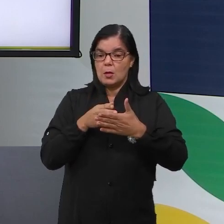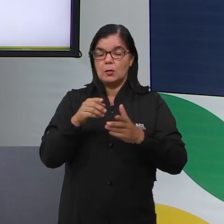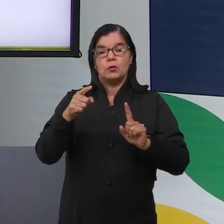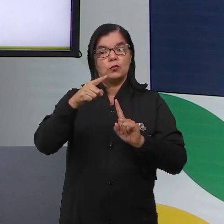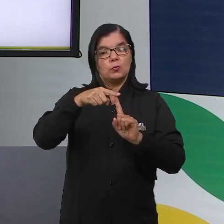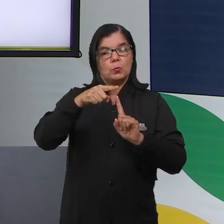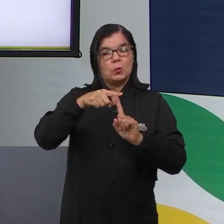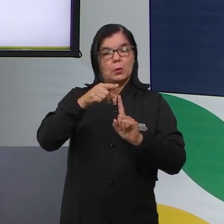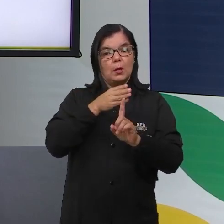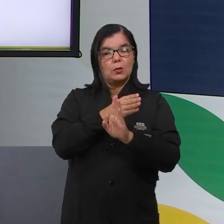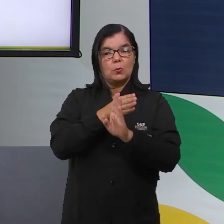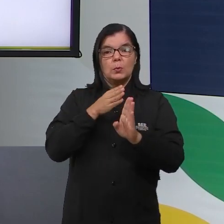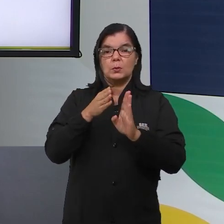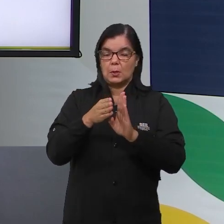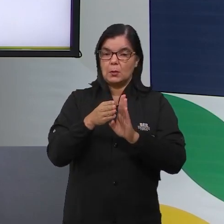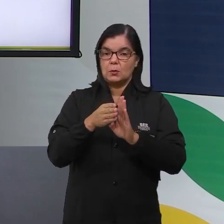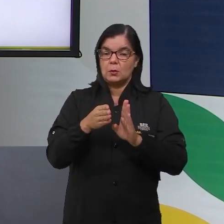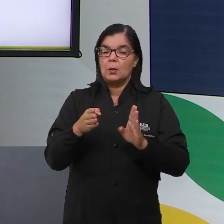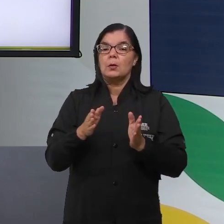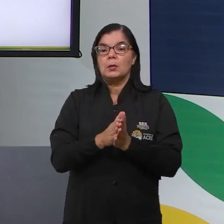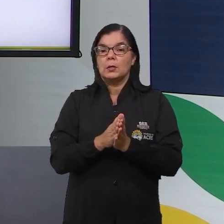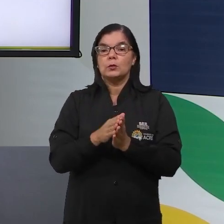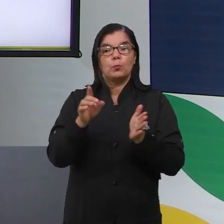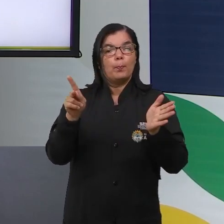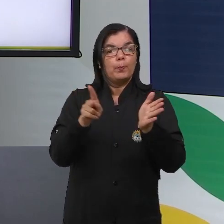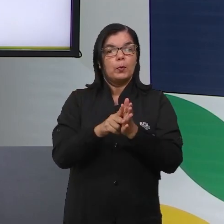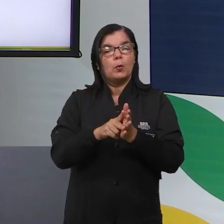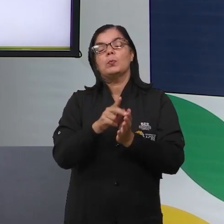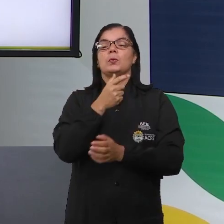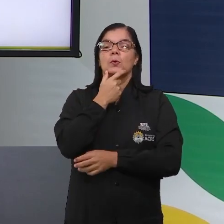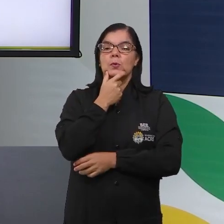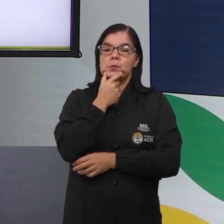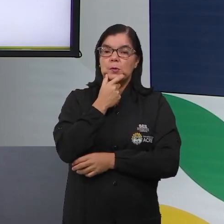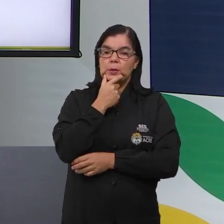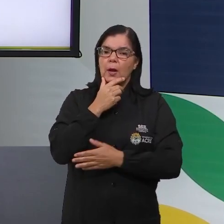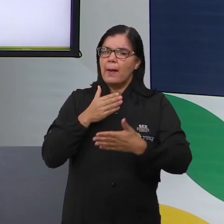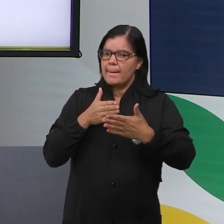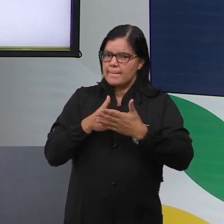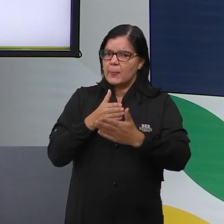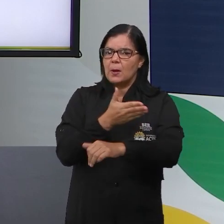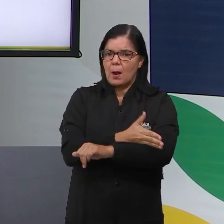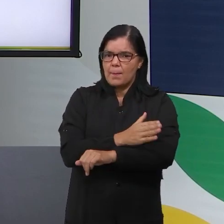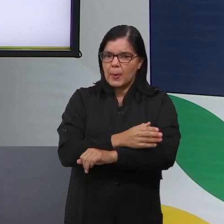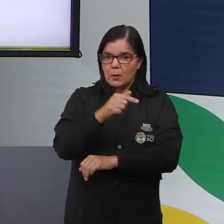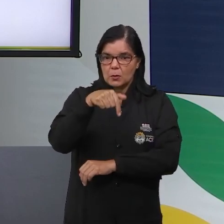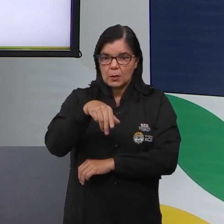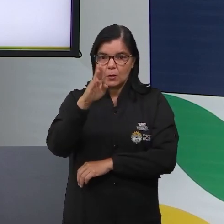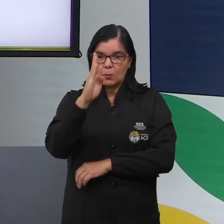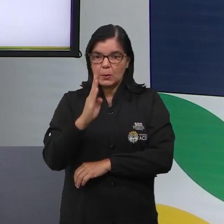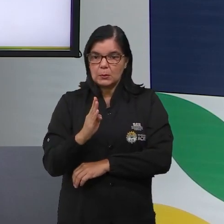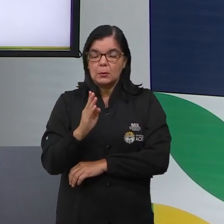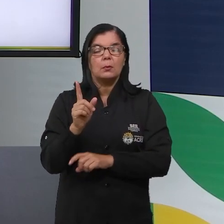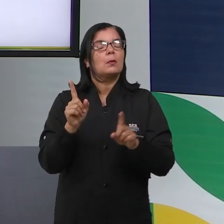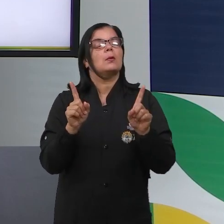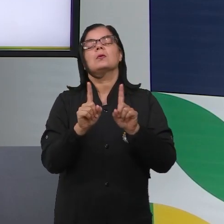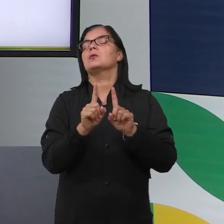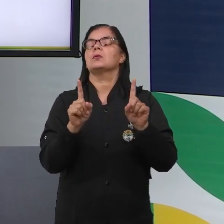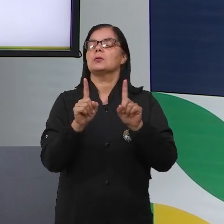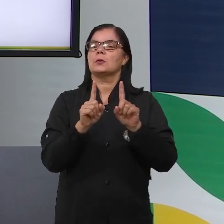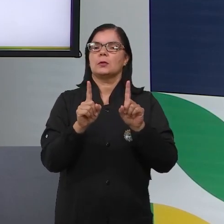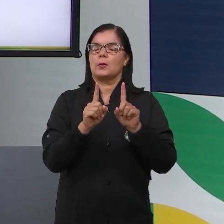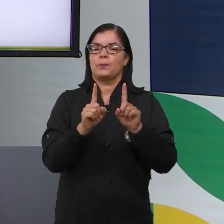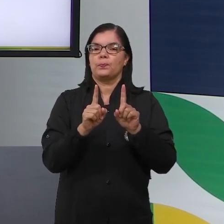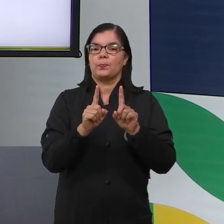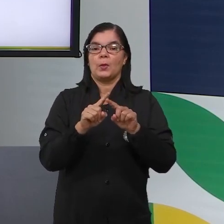de modalidade é uma modalidade americana. Isso impede a prática no Brasil? Não. Não é